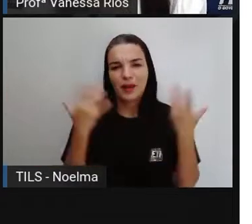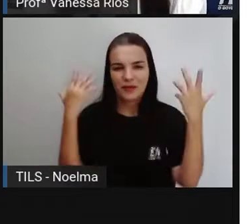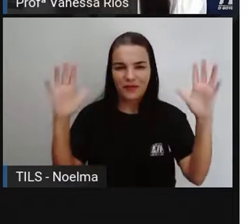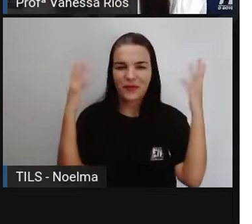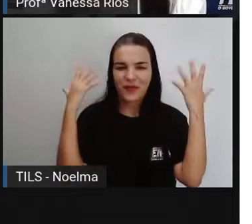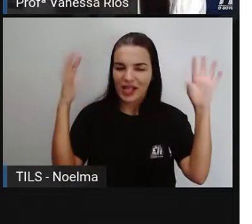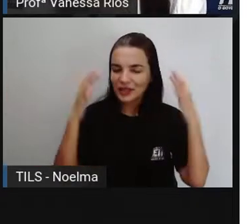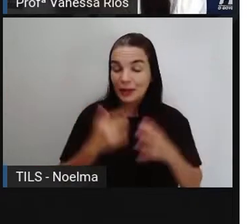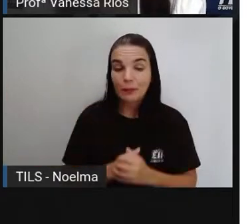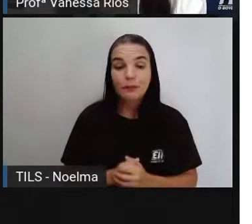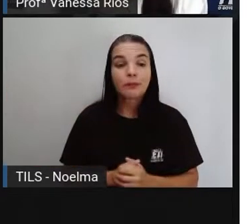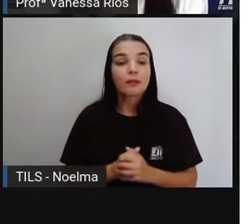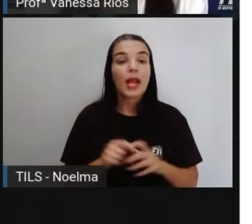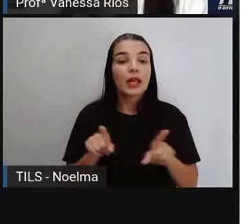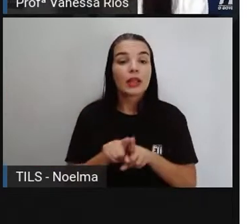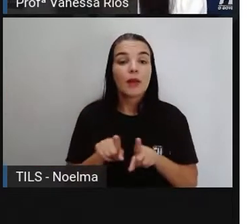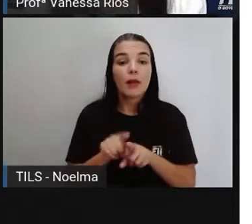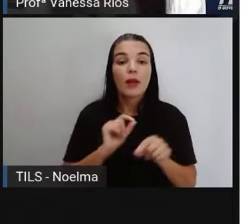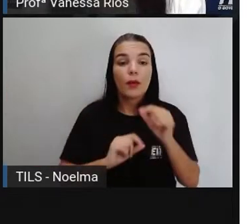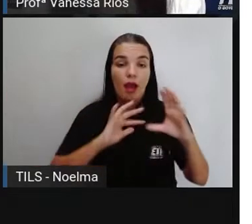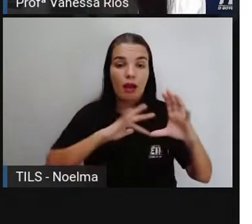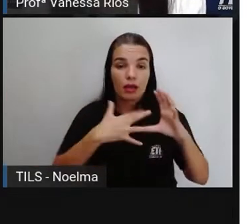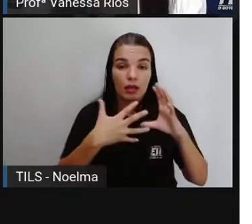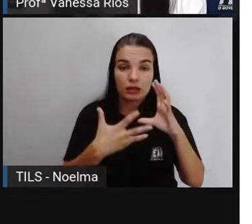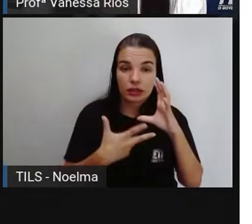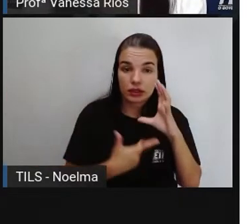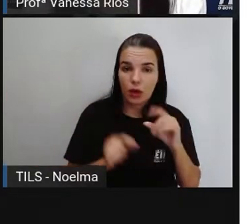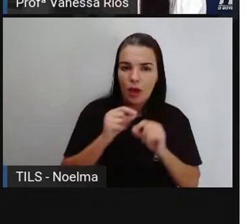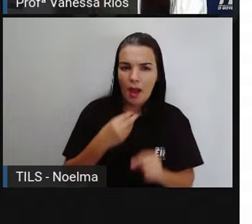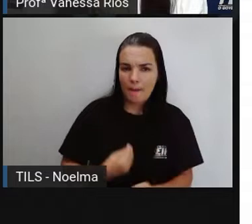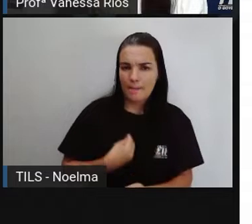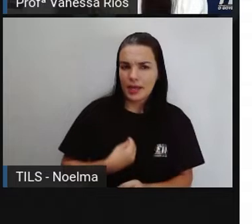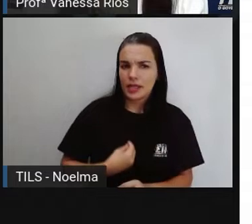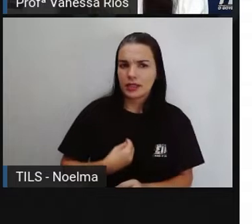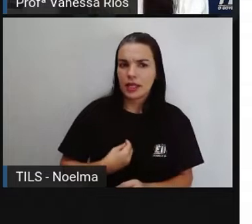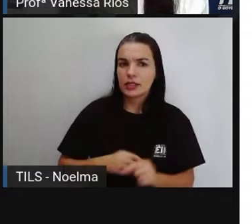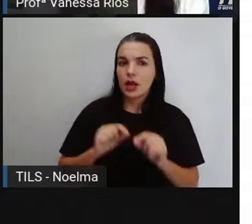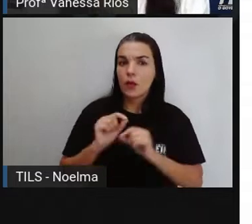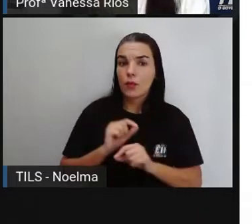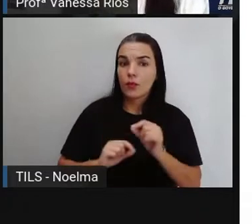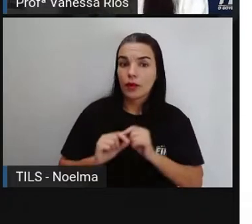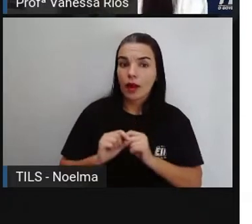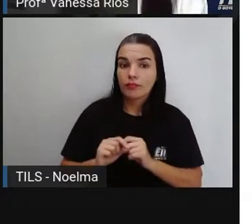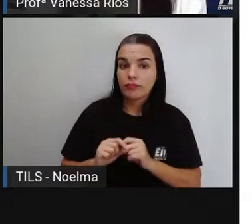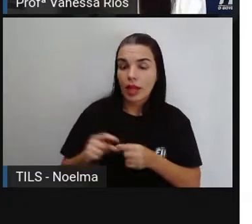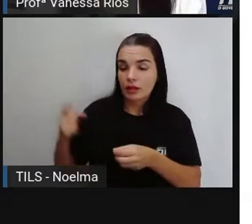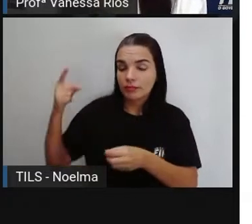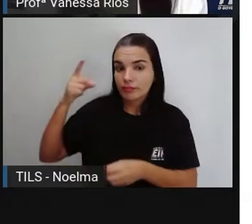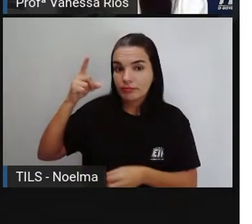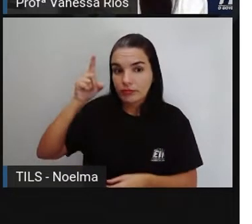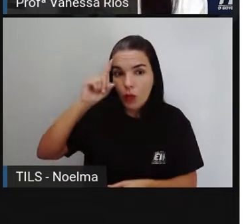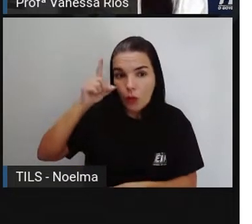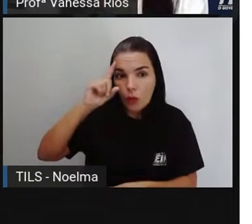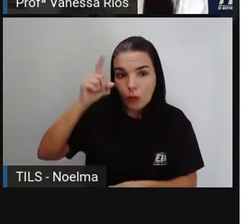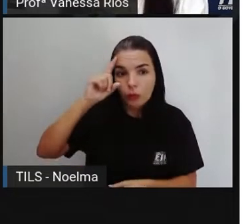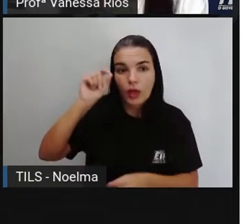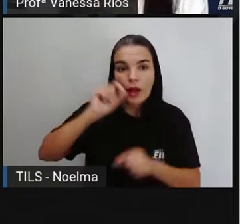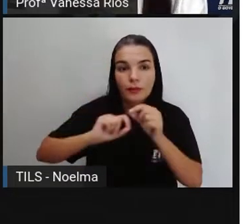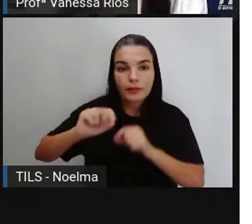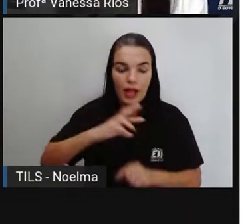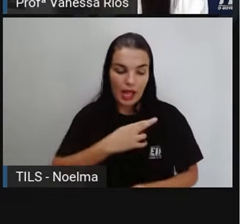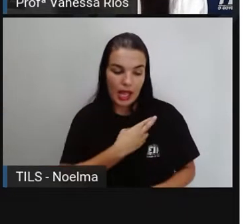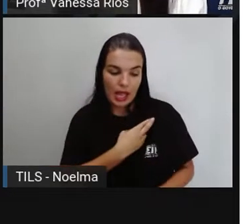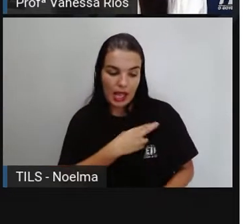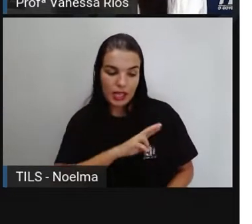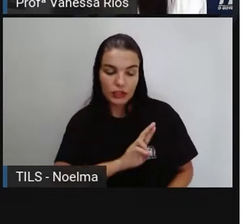São caracterizadas também pela presença marcante das tradições regionais, dos rituais